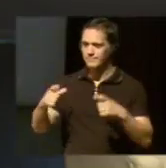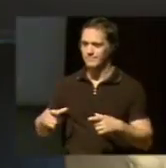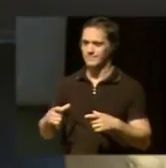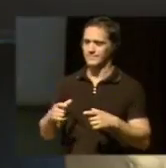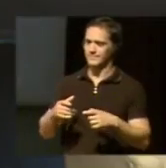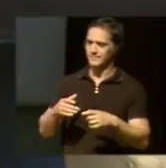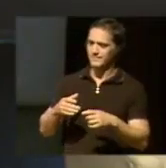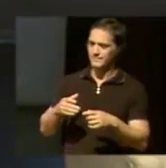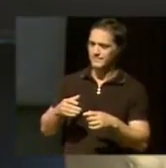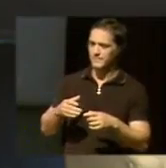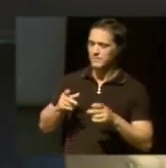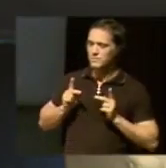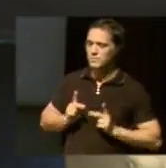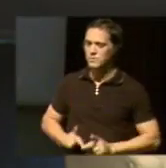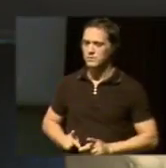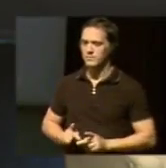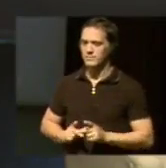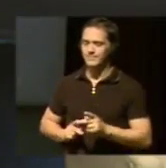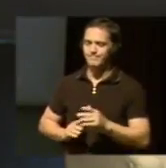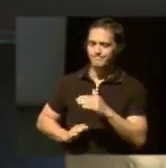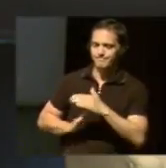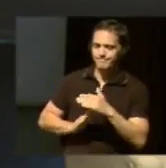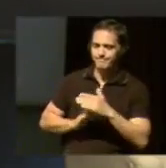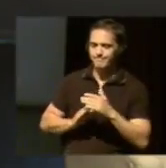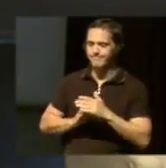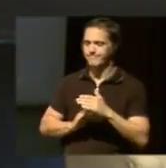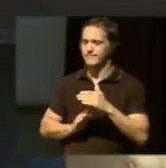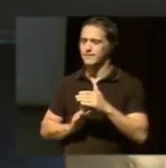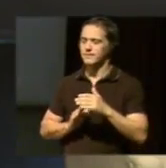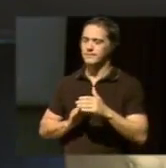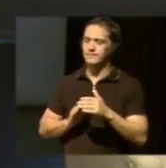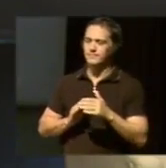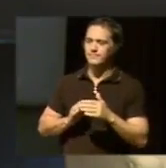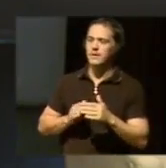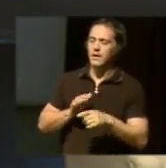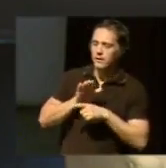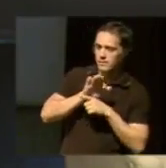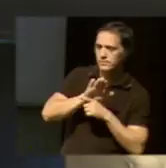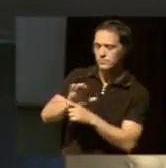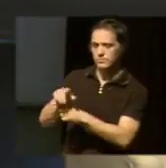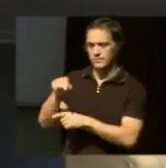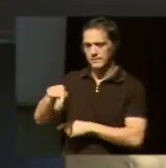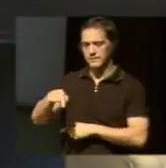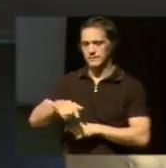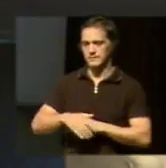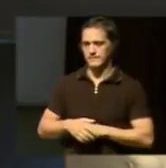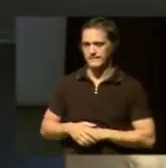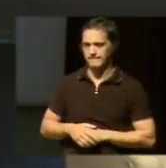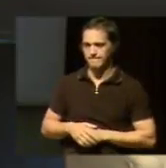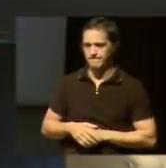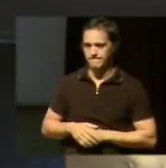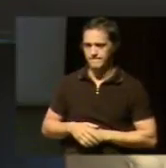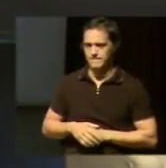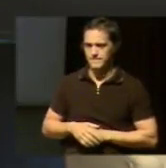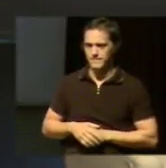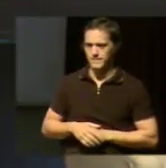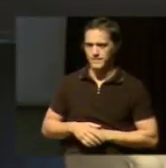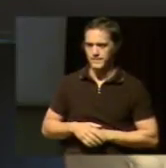para pessoas incapacitadas, que ajudam ali.